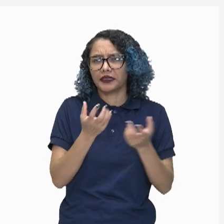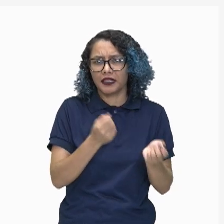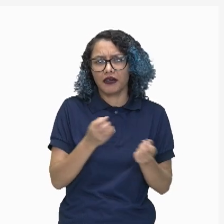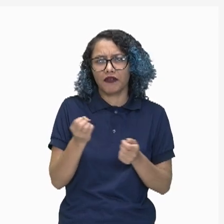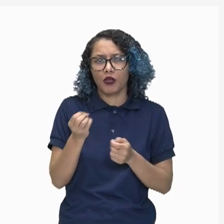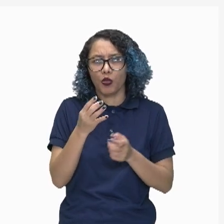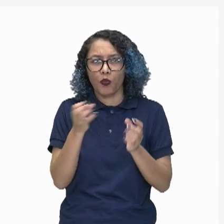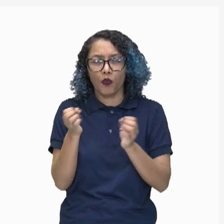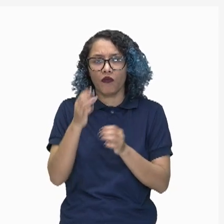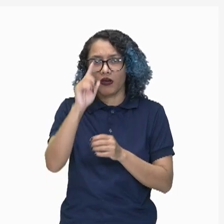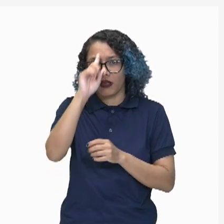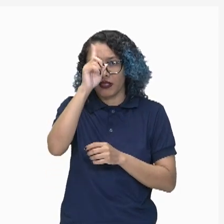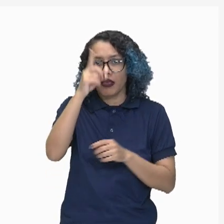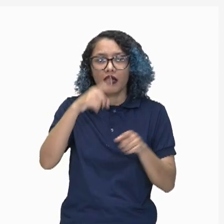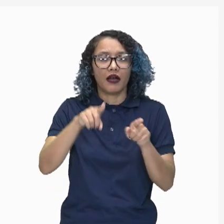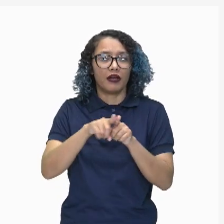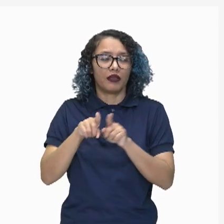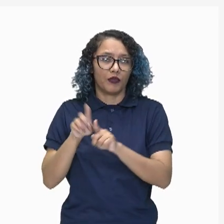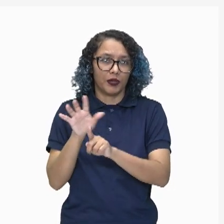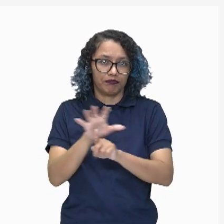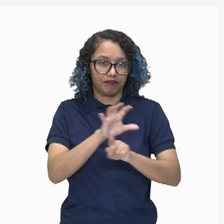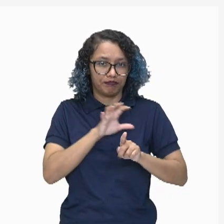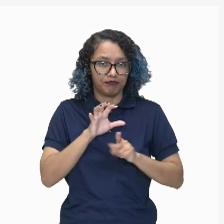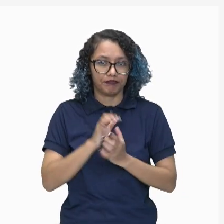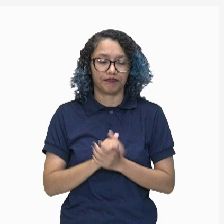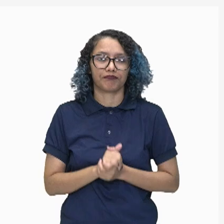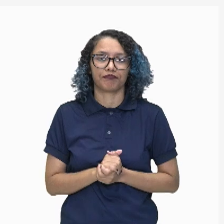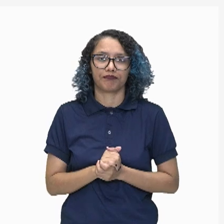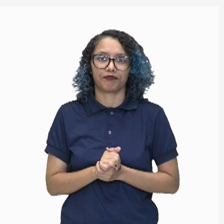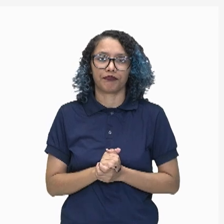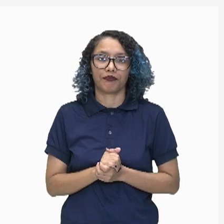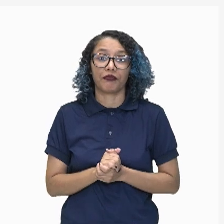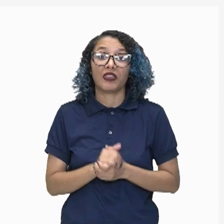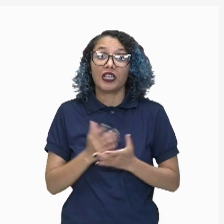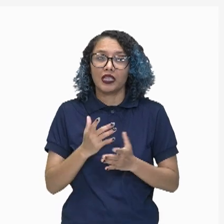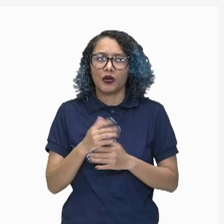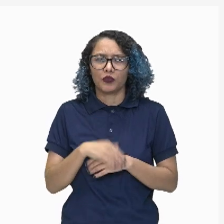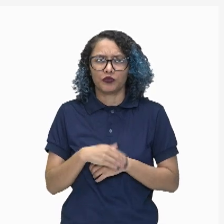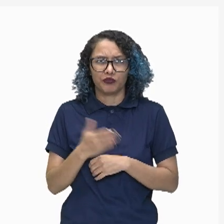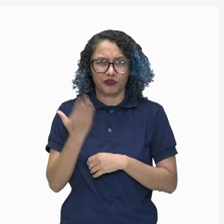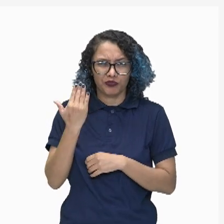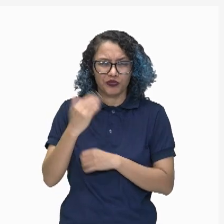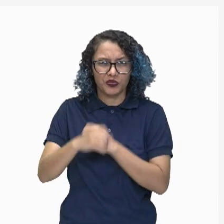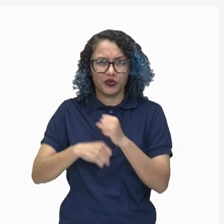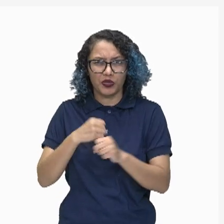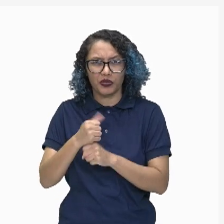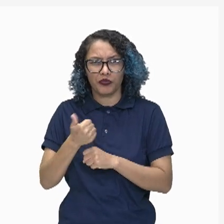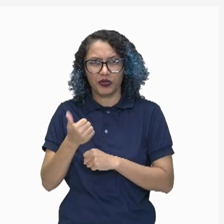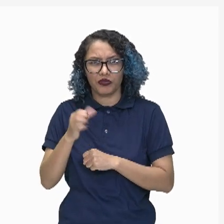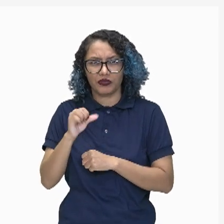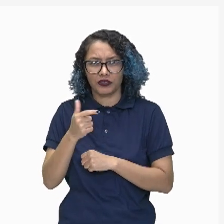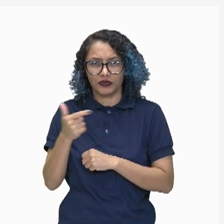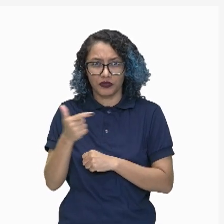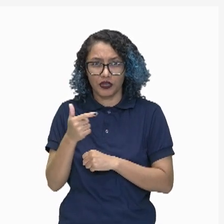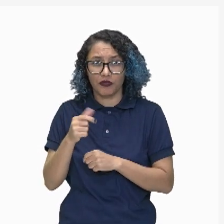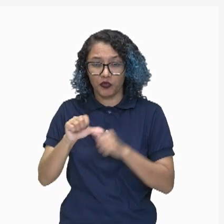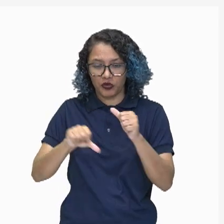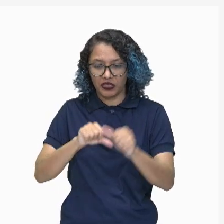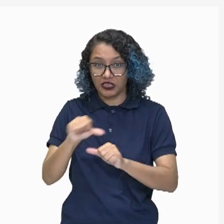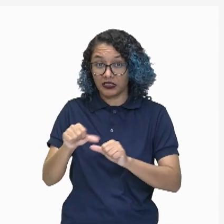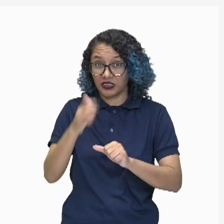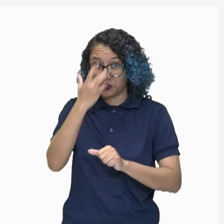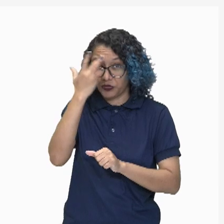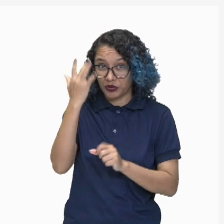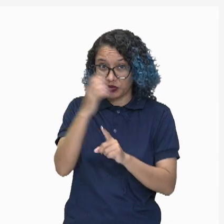influências. Muito interessante a gente pensar, então, que lá em 22, quando tivemos a Semana de Arte Moderna, as mudanças não eram muito bem-vindas. Ao